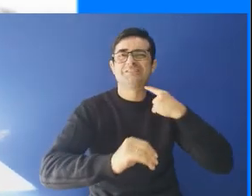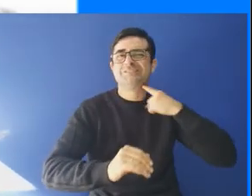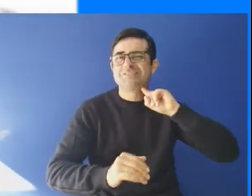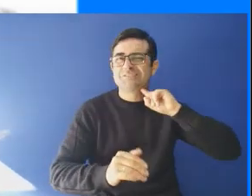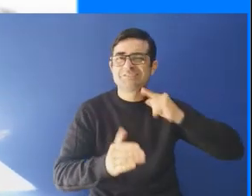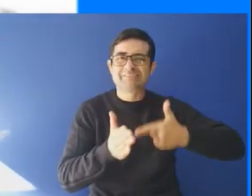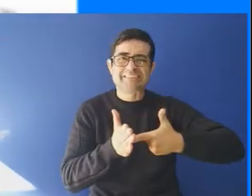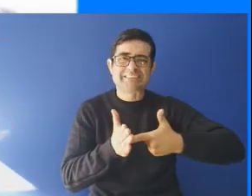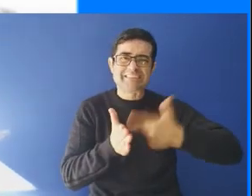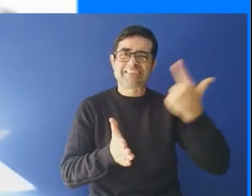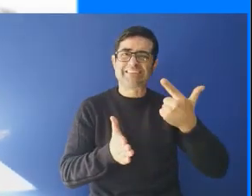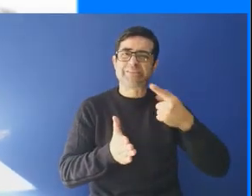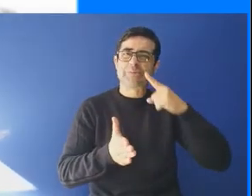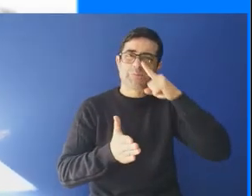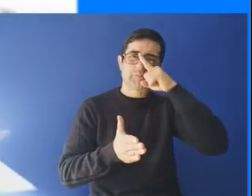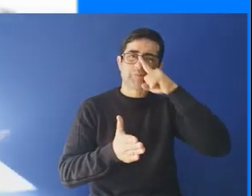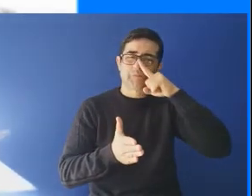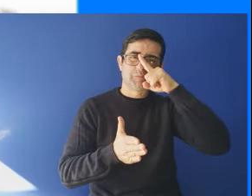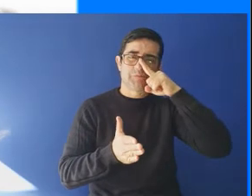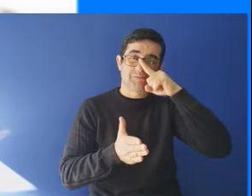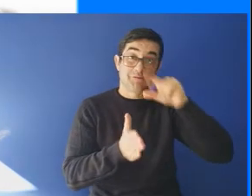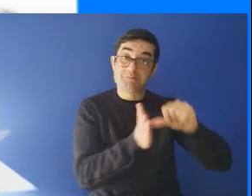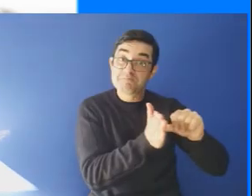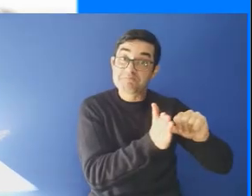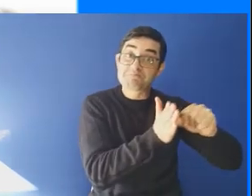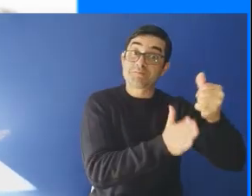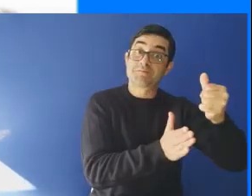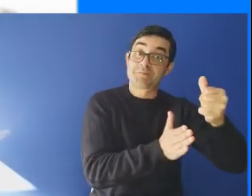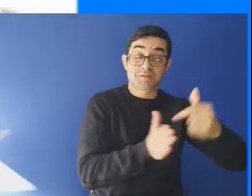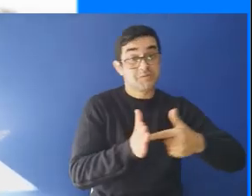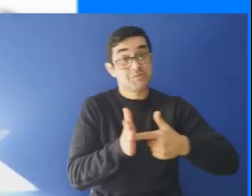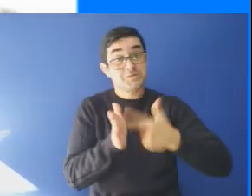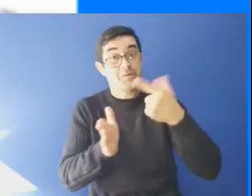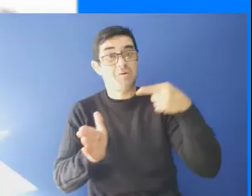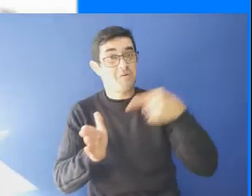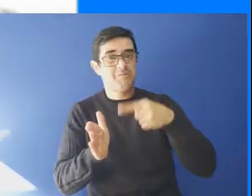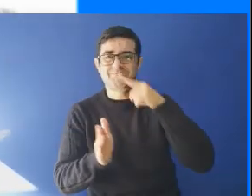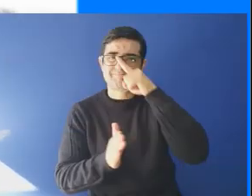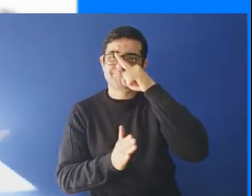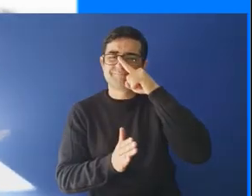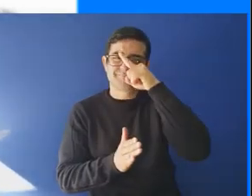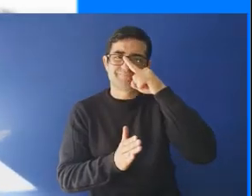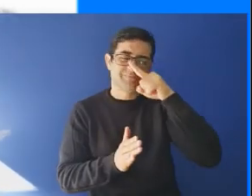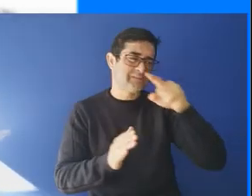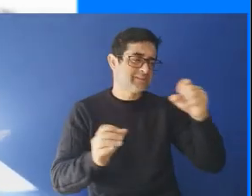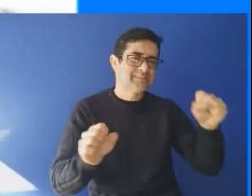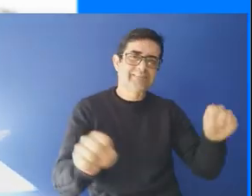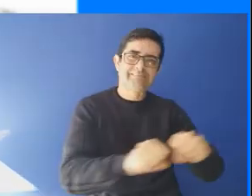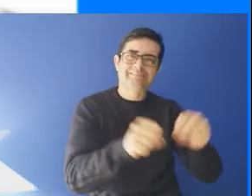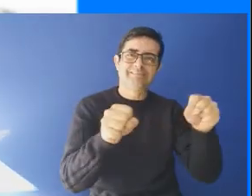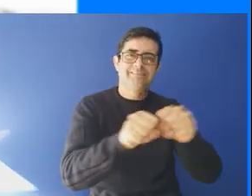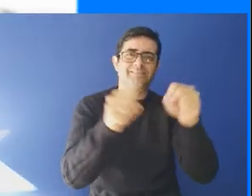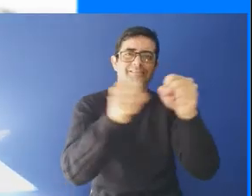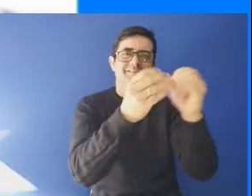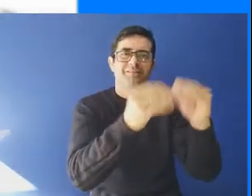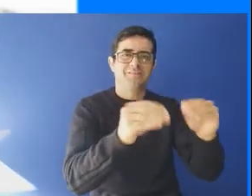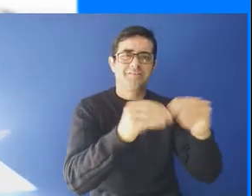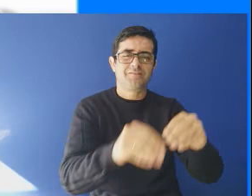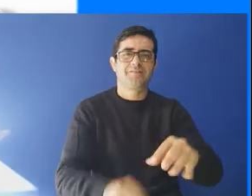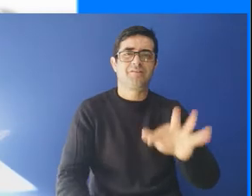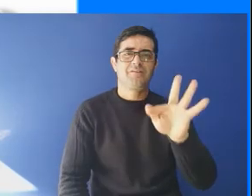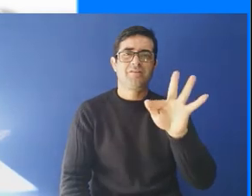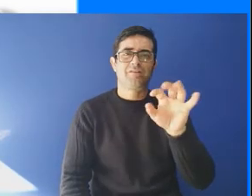transformando-os em poluentes secundários, que são mais perigosos às vezes que o poluente primário, ou ainda para